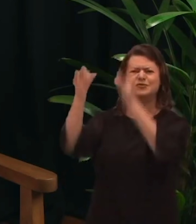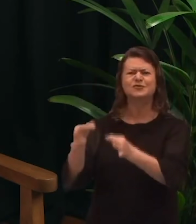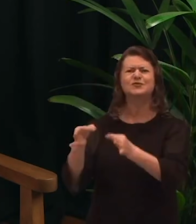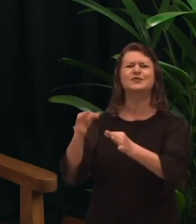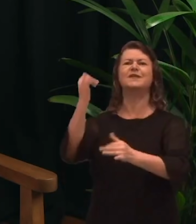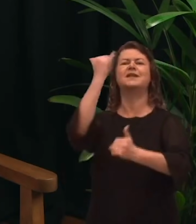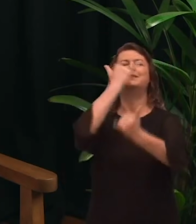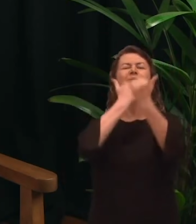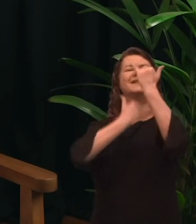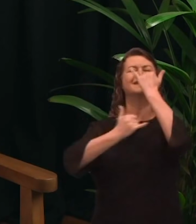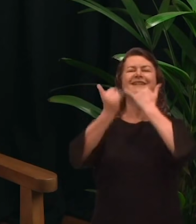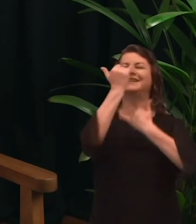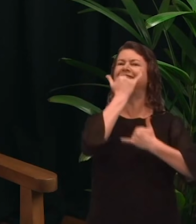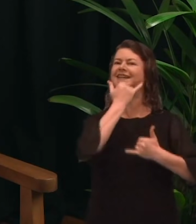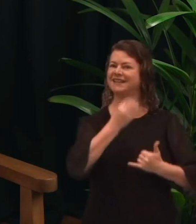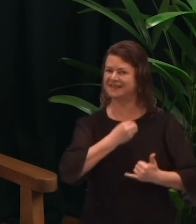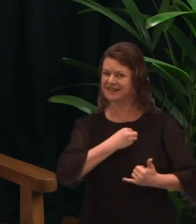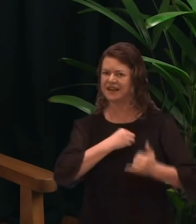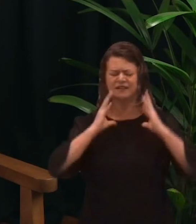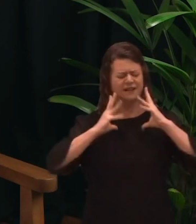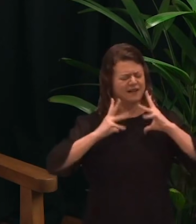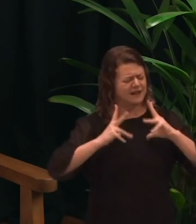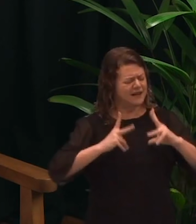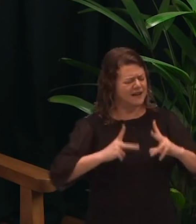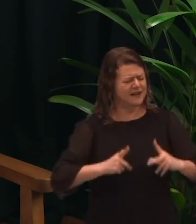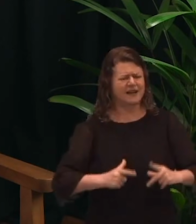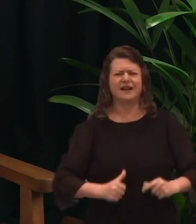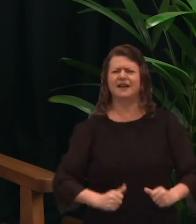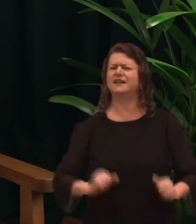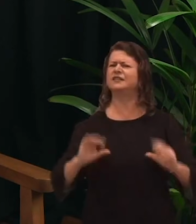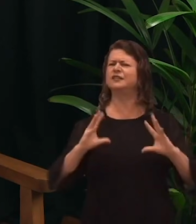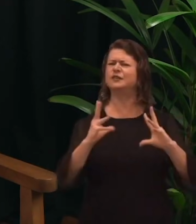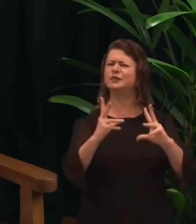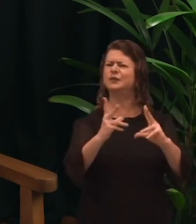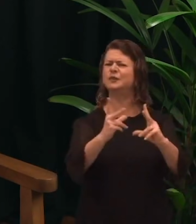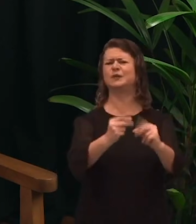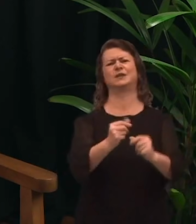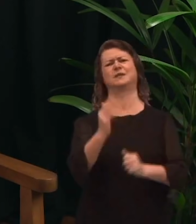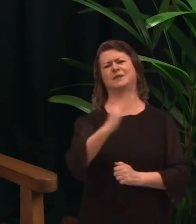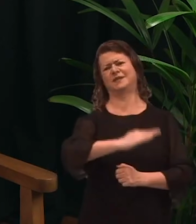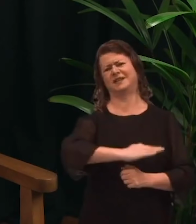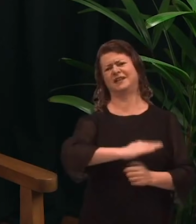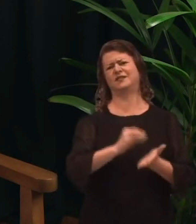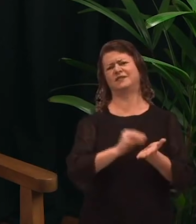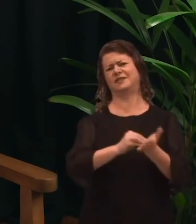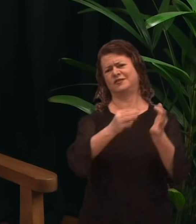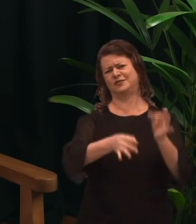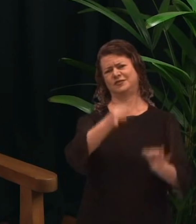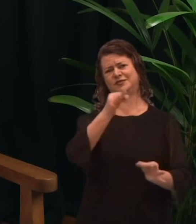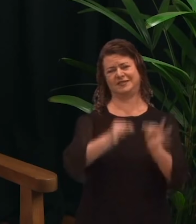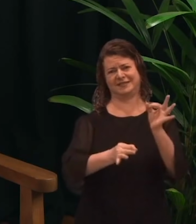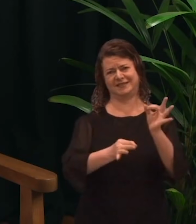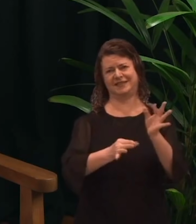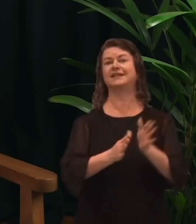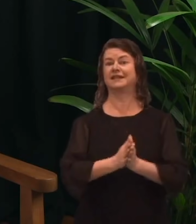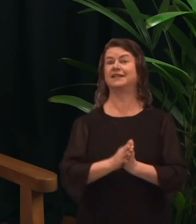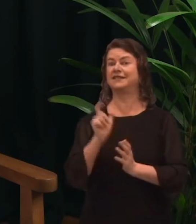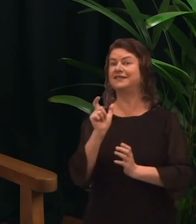para perdoar os nossos pecados e nos purificar de toda injustiça. Então aqui nós vemos que a